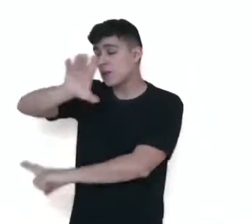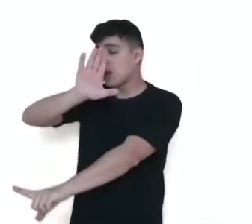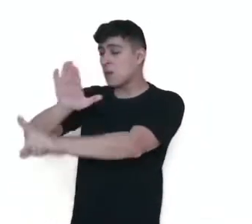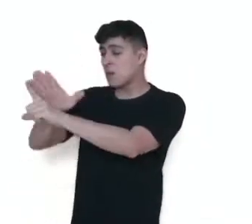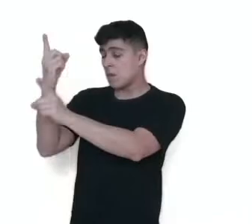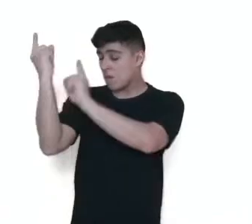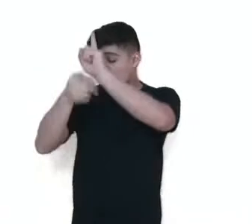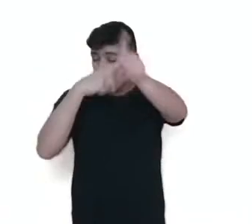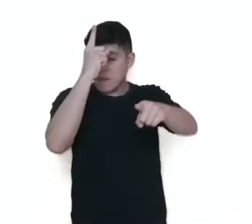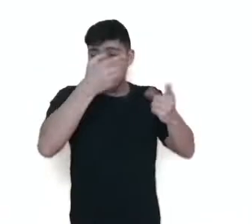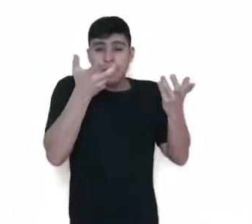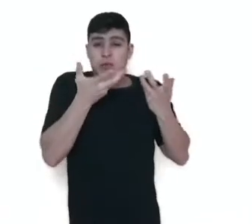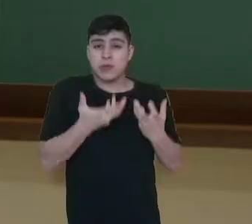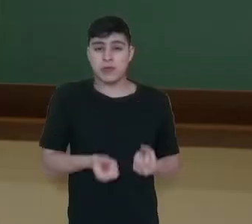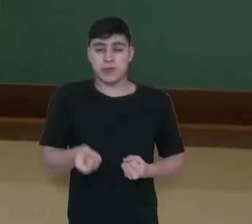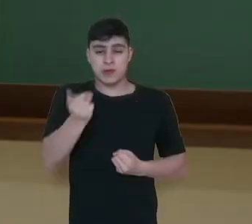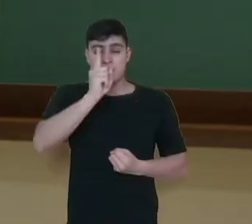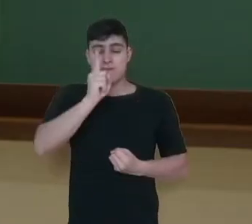Império Britânico.